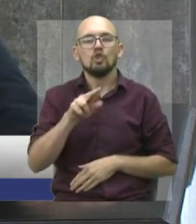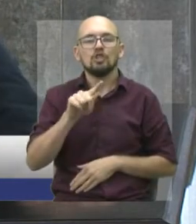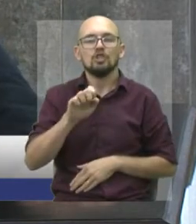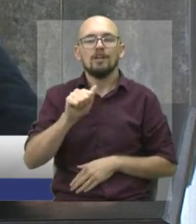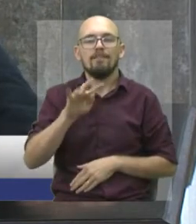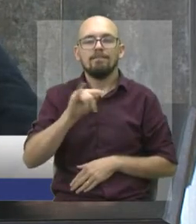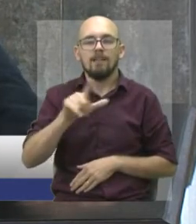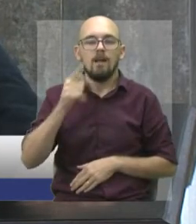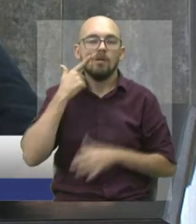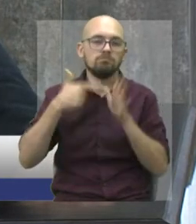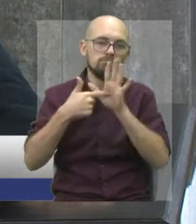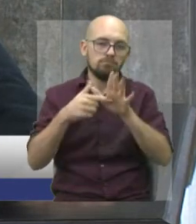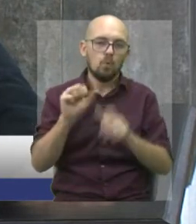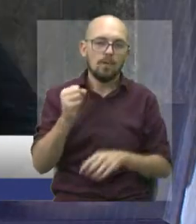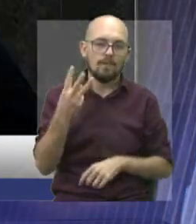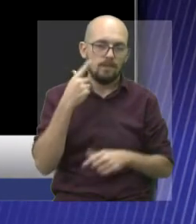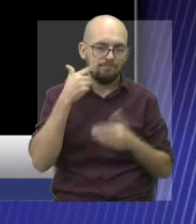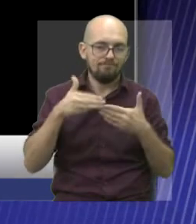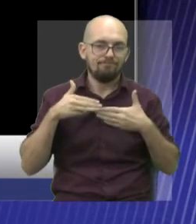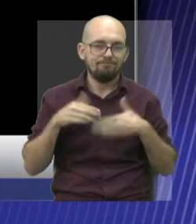pasta 83, por gentileza.